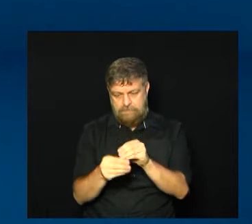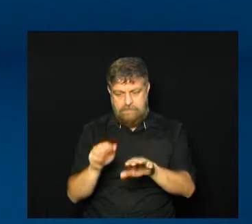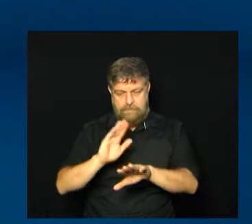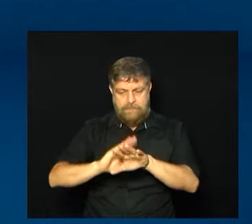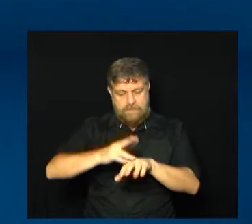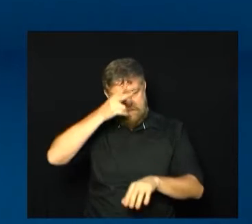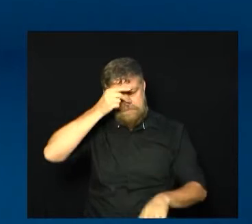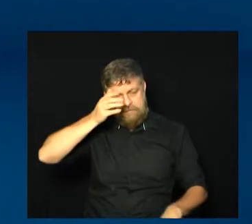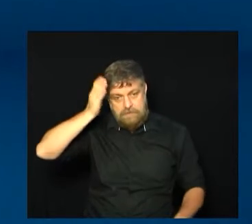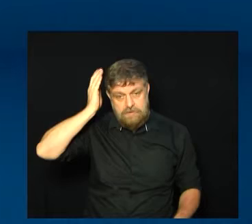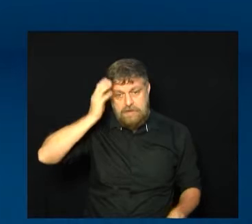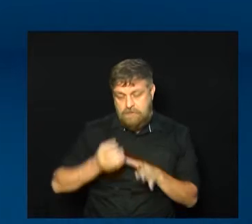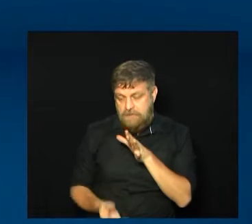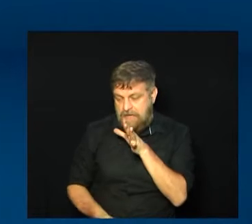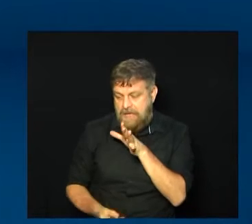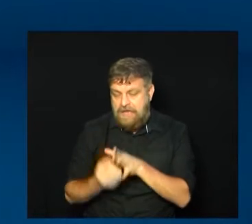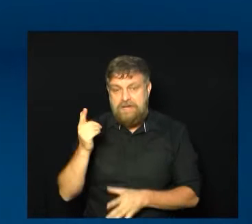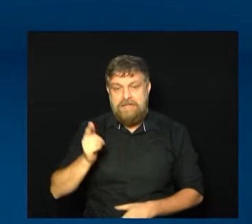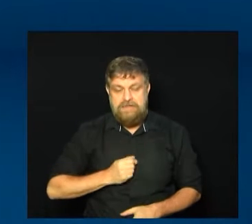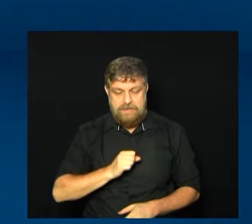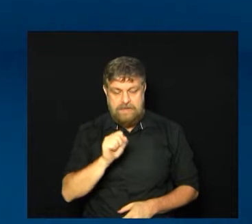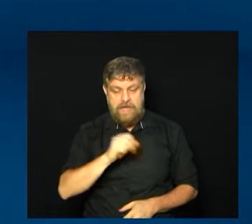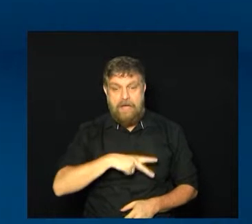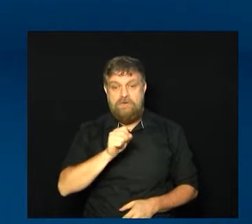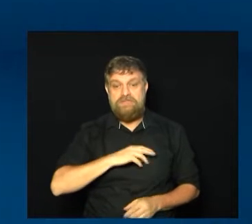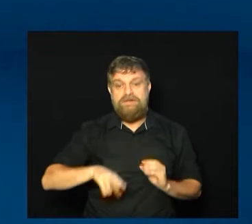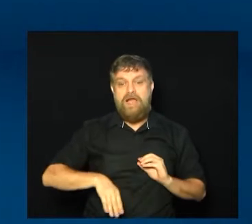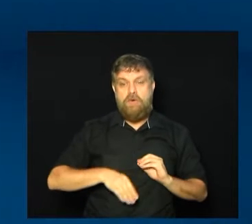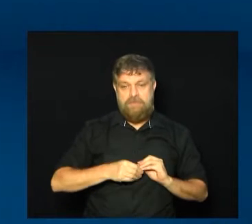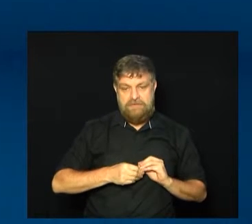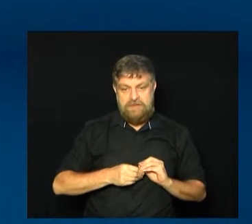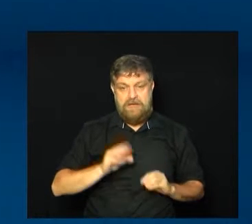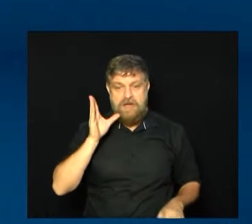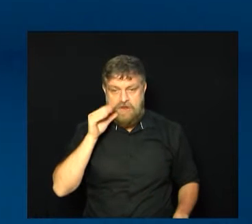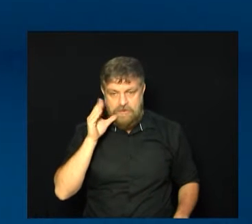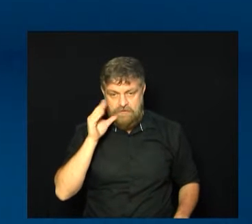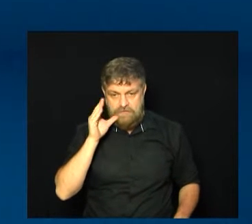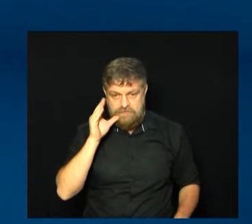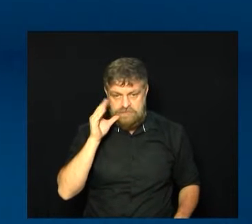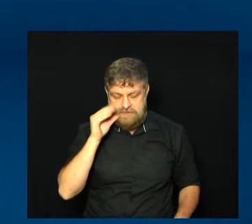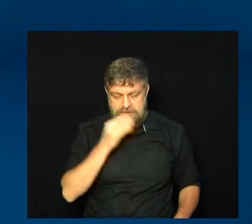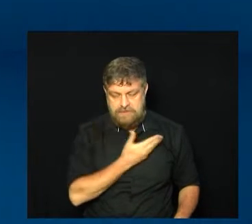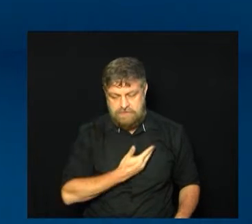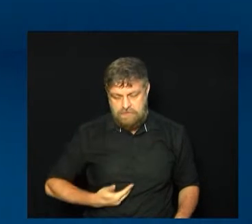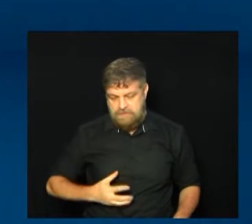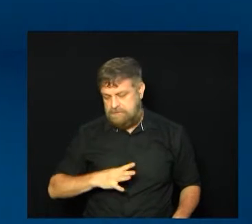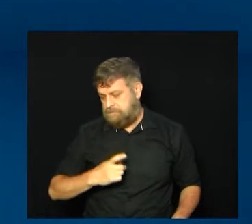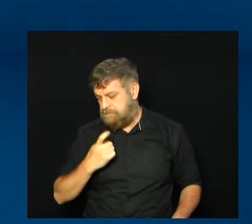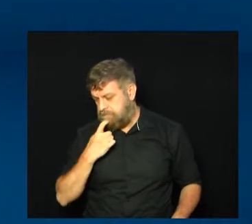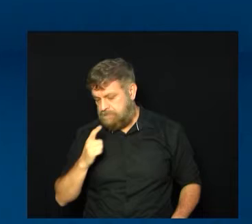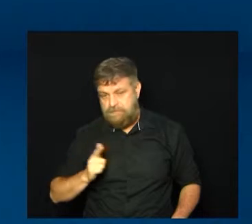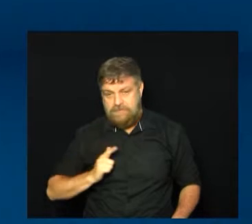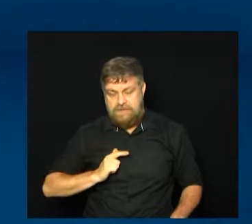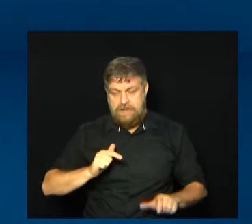do prefeito, que institui o regime de previdência complementar para os servidores do município de Campinas, titulares de